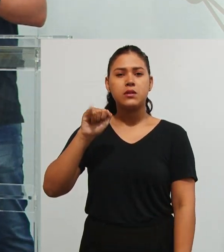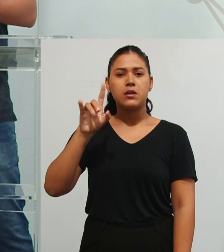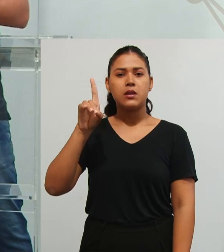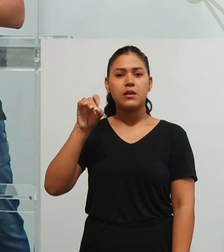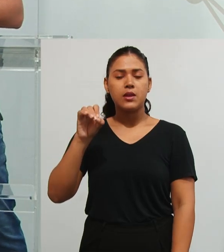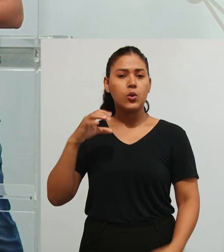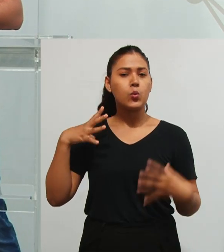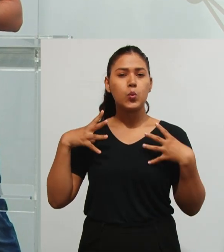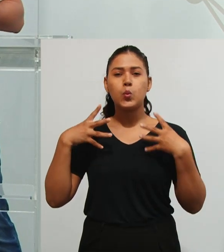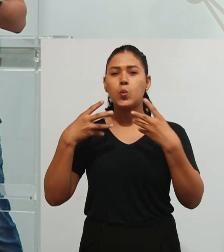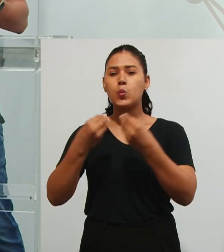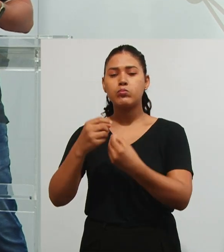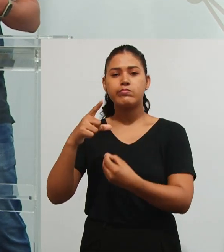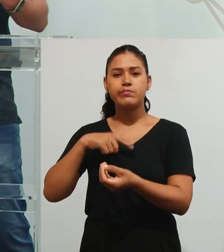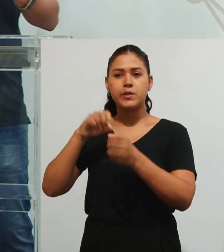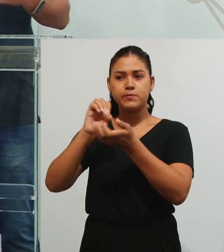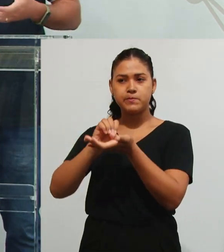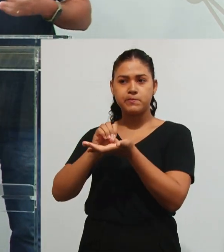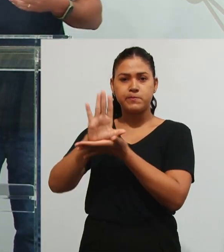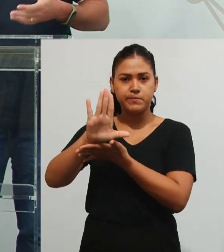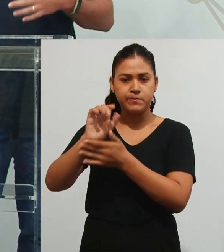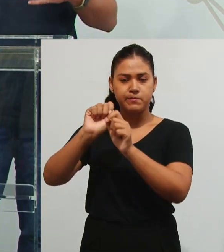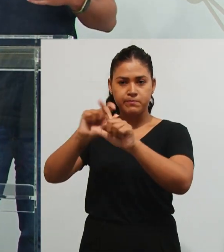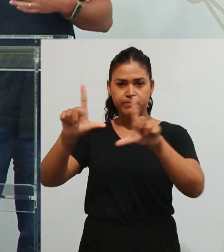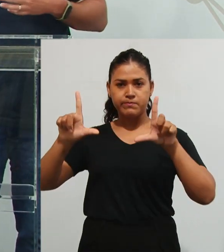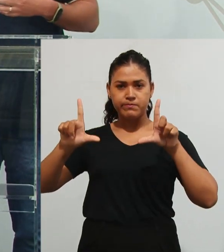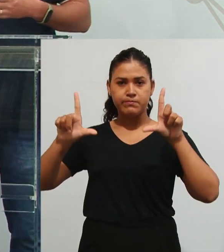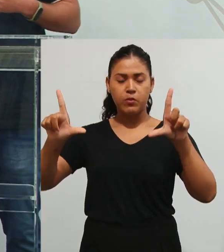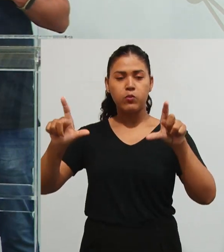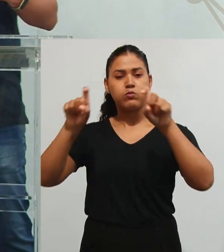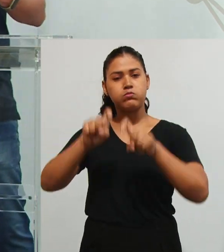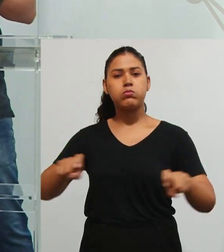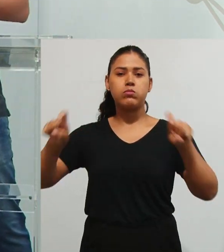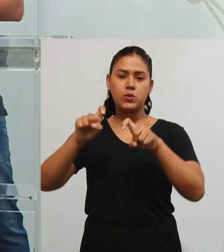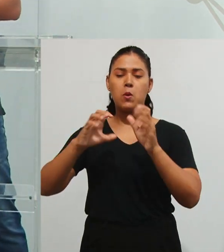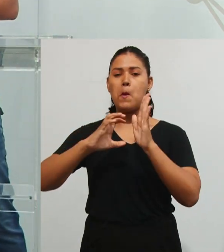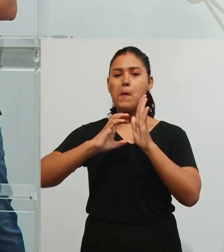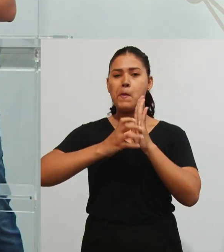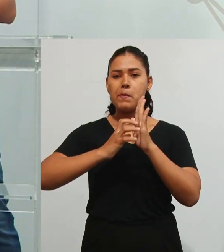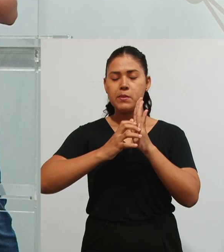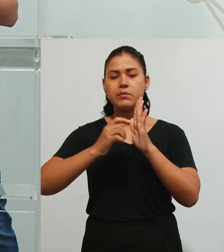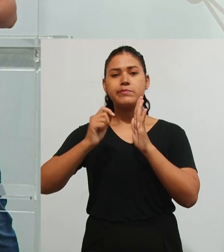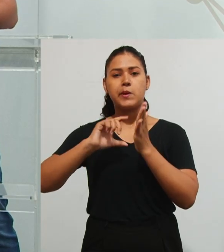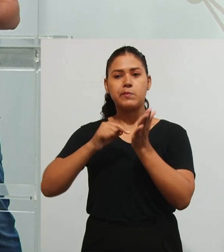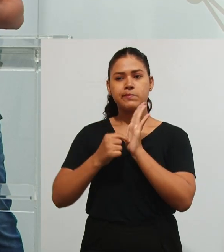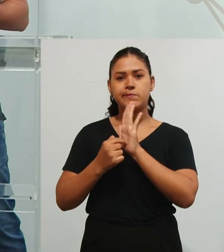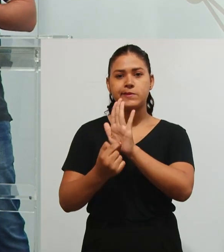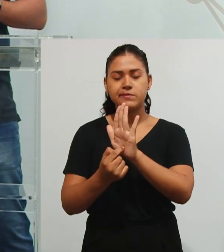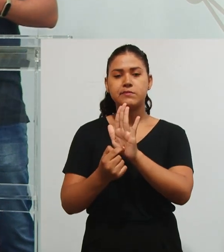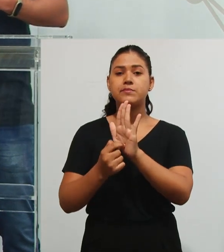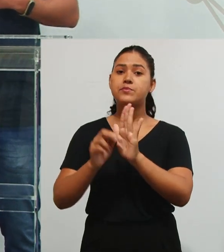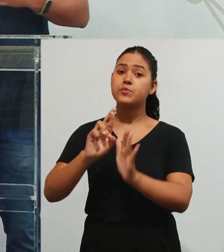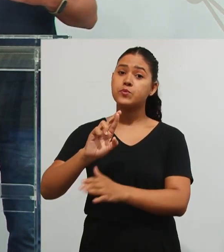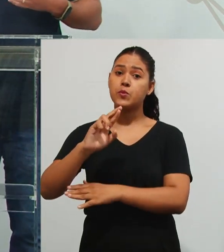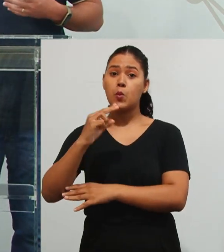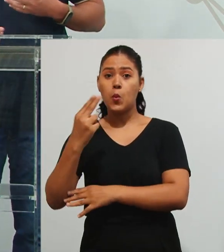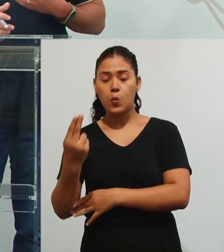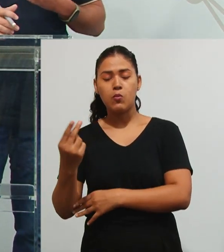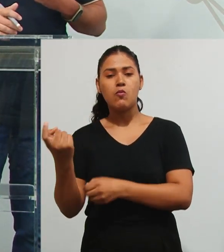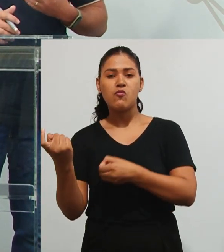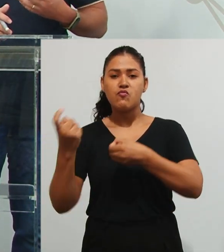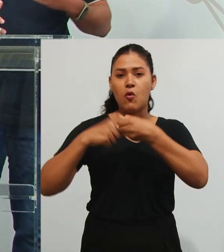de um processamento, né, alguma informação, algum dado que o computador processou que vai ser exibido ou vai ser retornado em